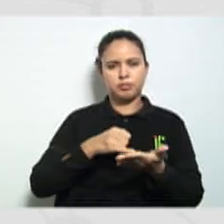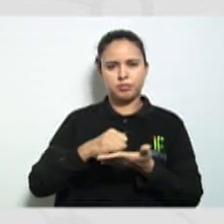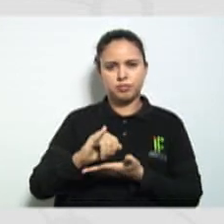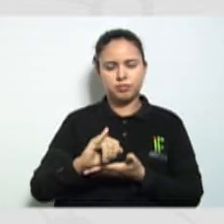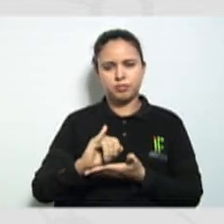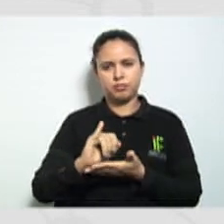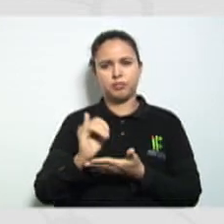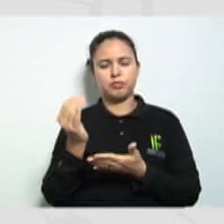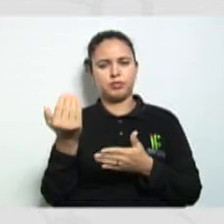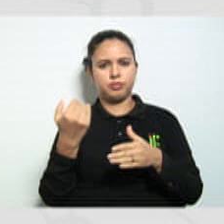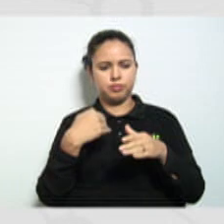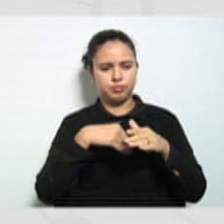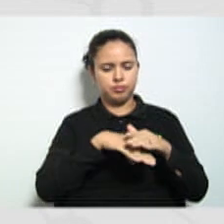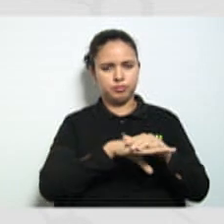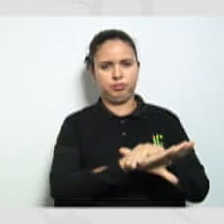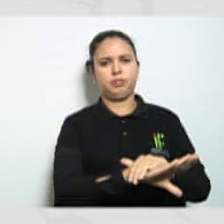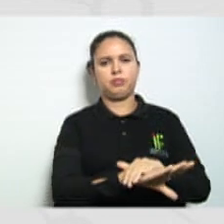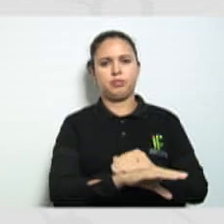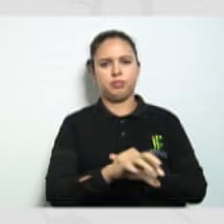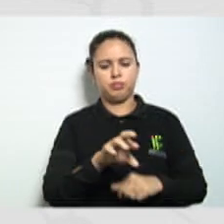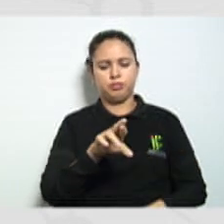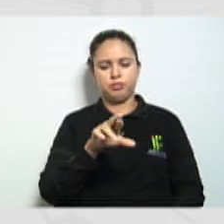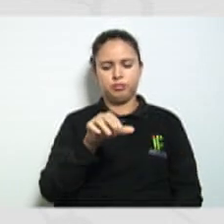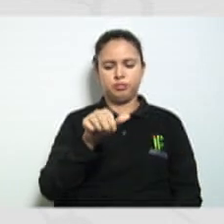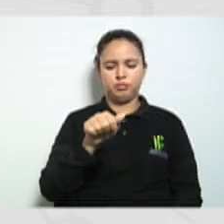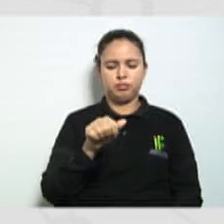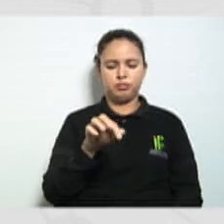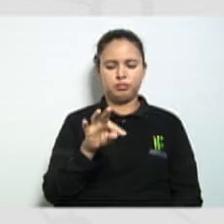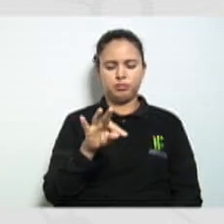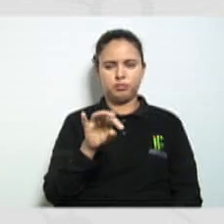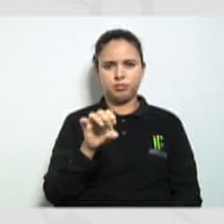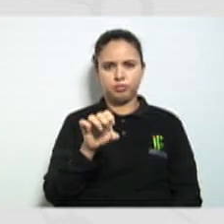vai direto para a RATS.